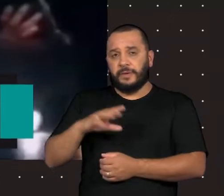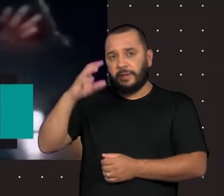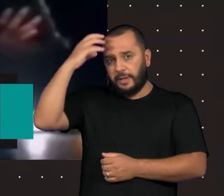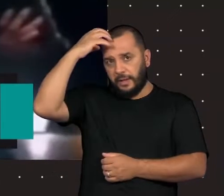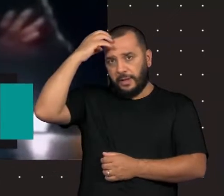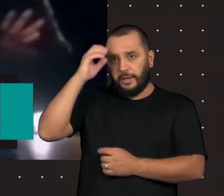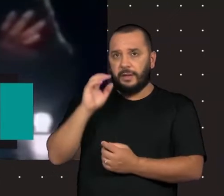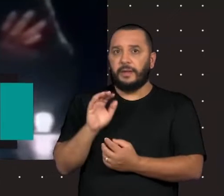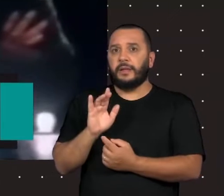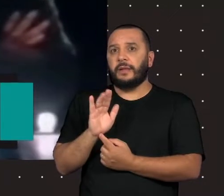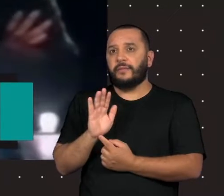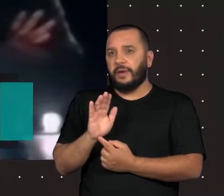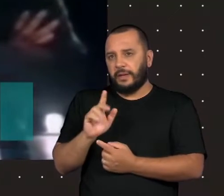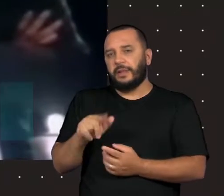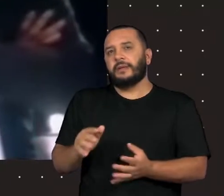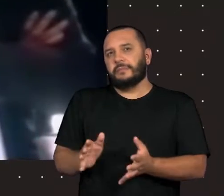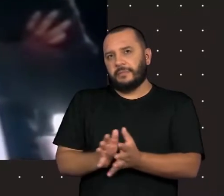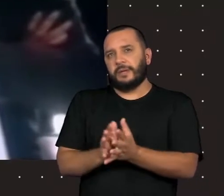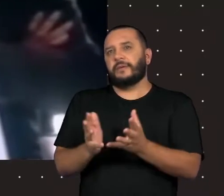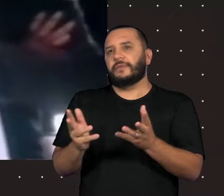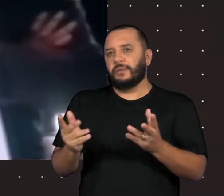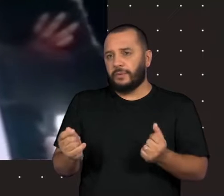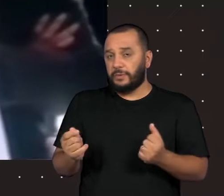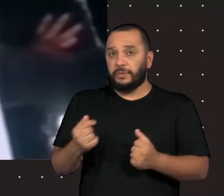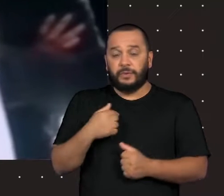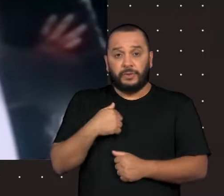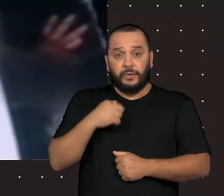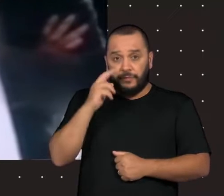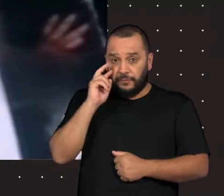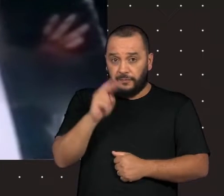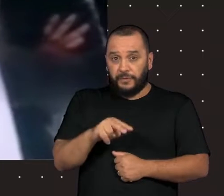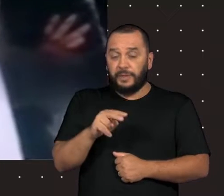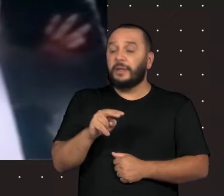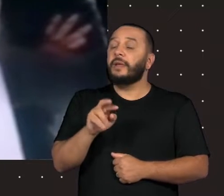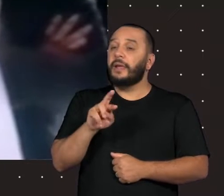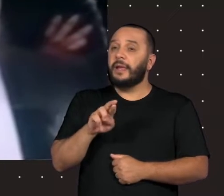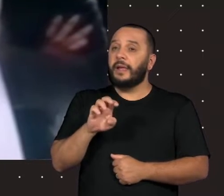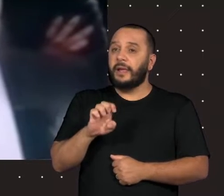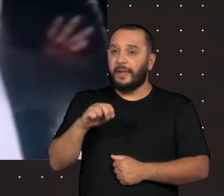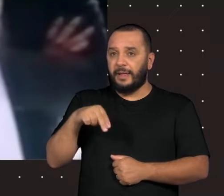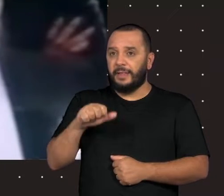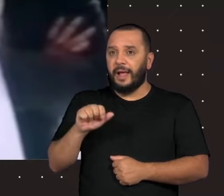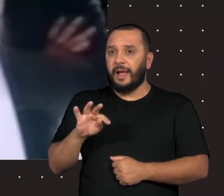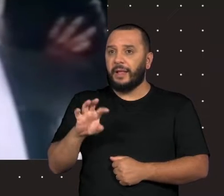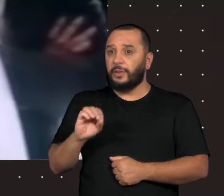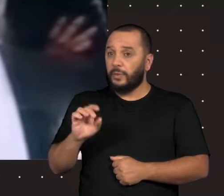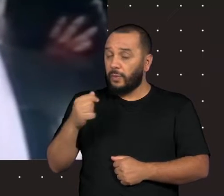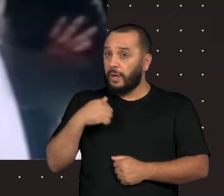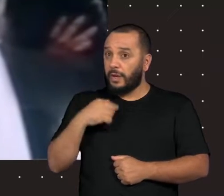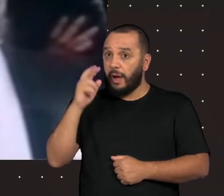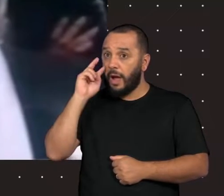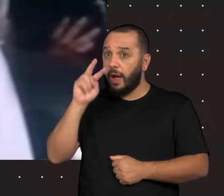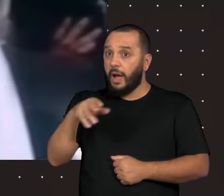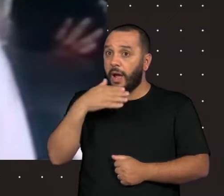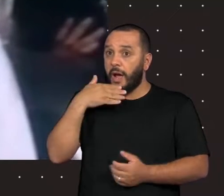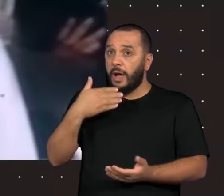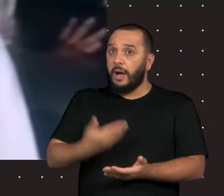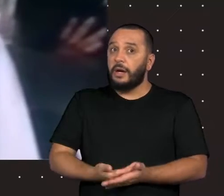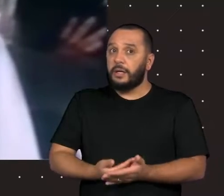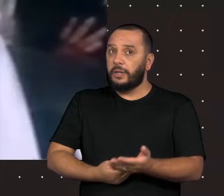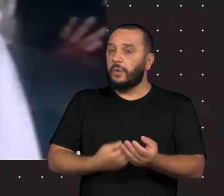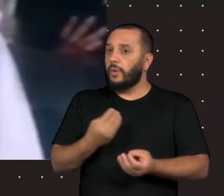foi realmente maravilhoso. Quando eu vi o Renato fazendo o Rei da Vela, eu fiquei espantada com o nível